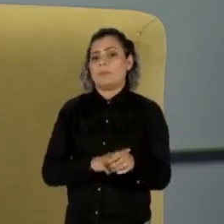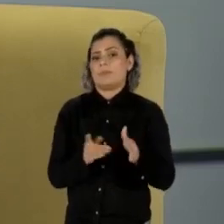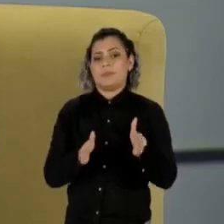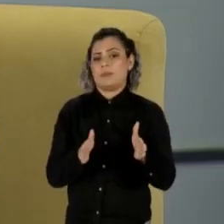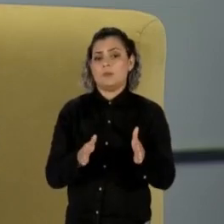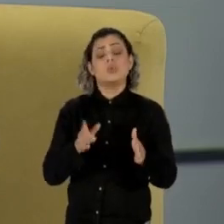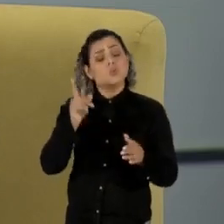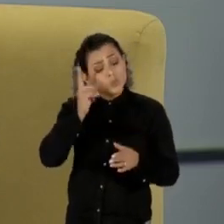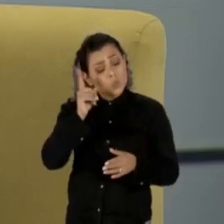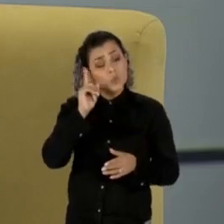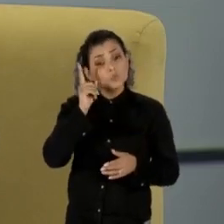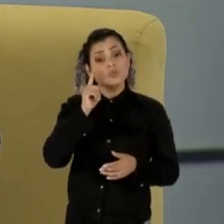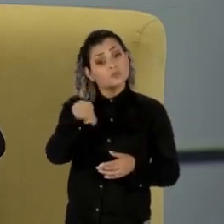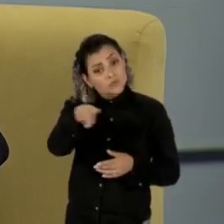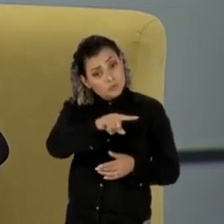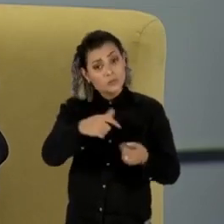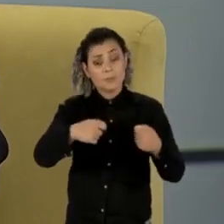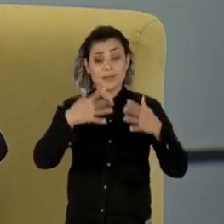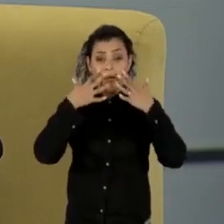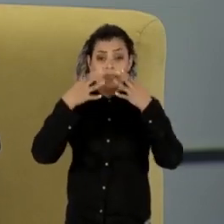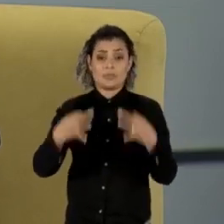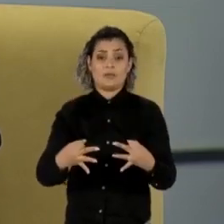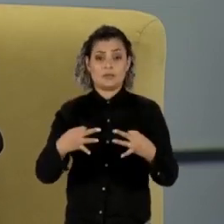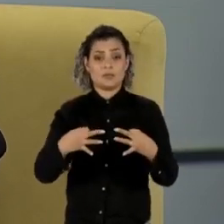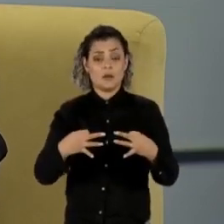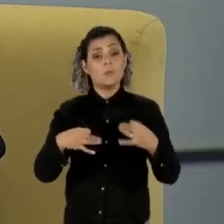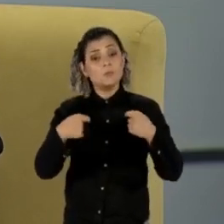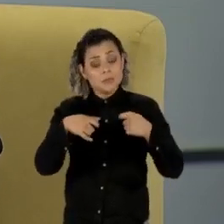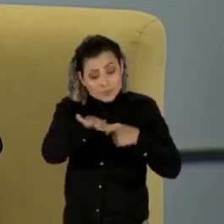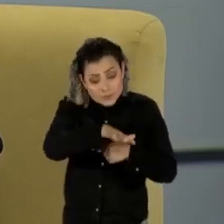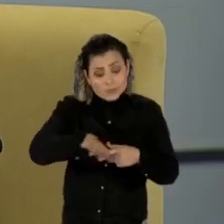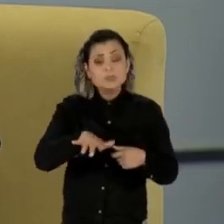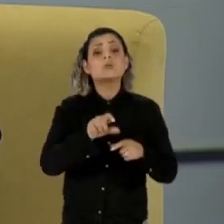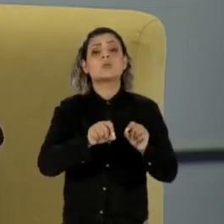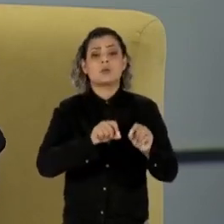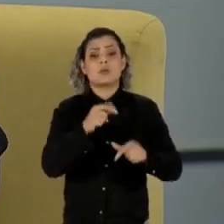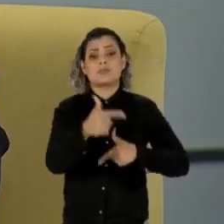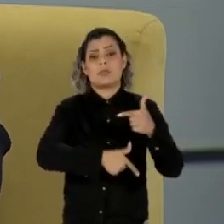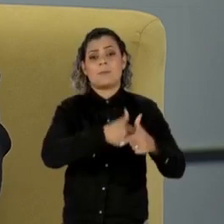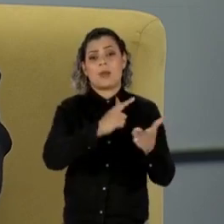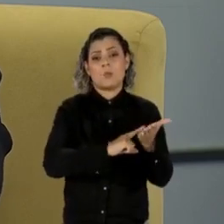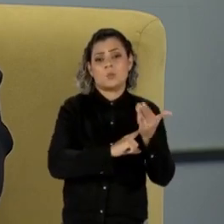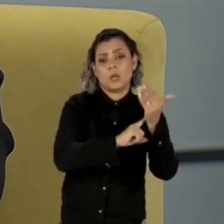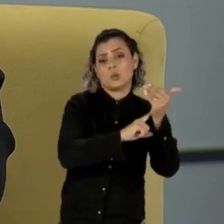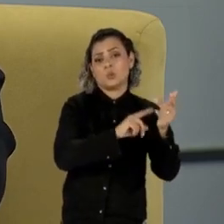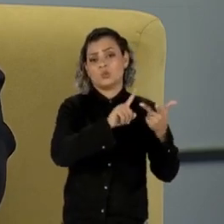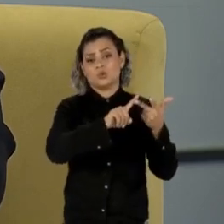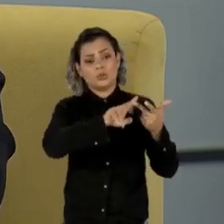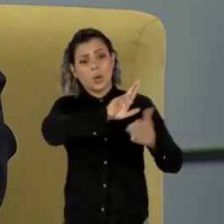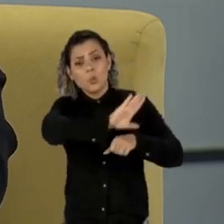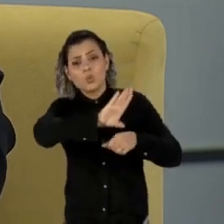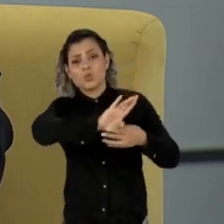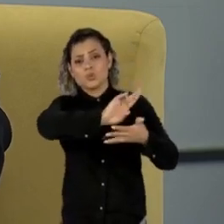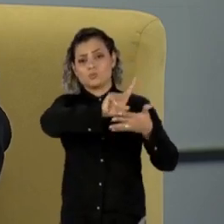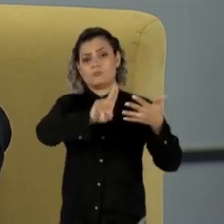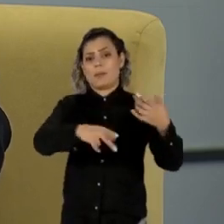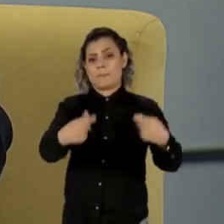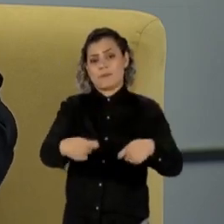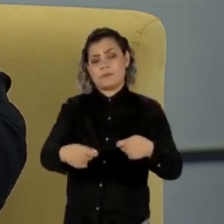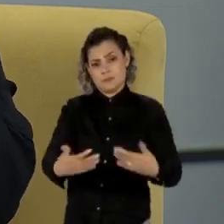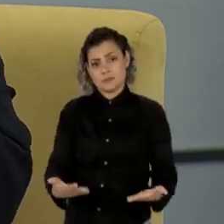constantemente você precisa ficar atento ao que o mercado está propondo hoje nós temos aí